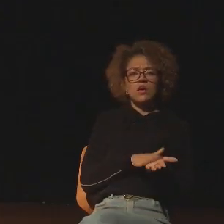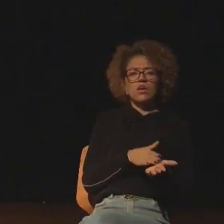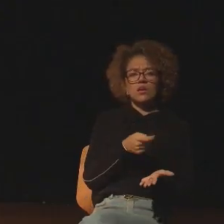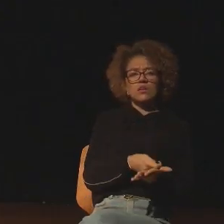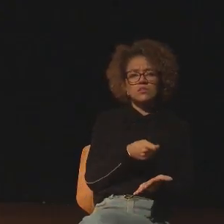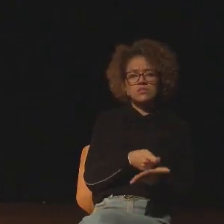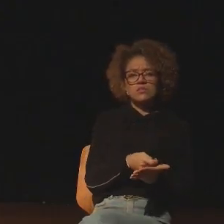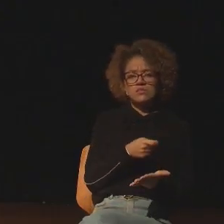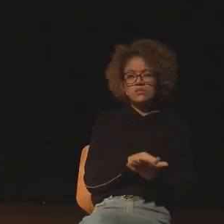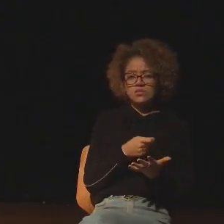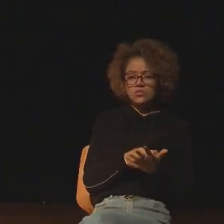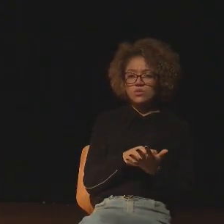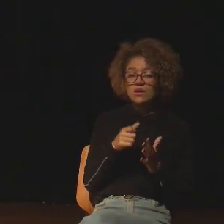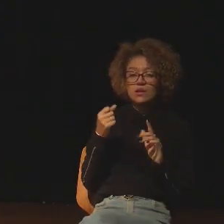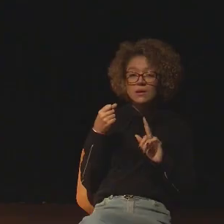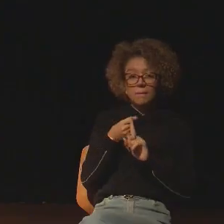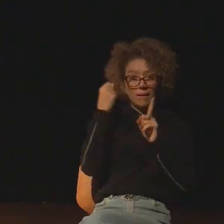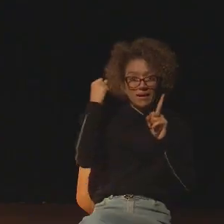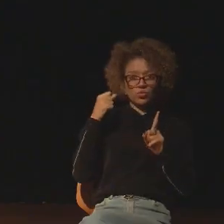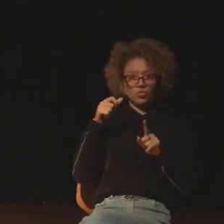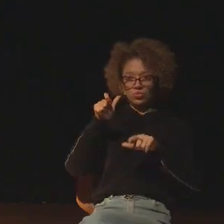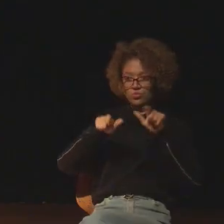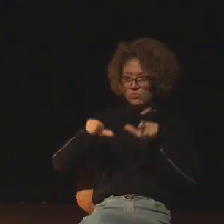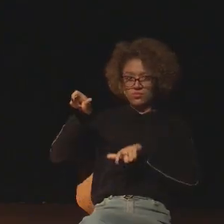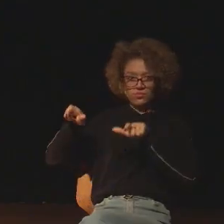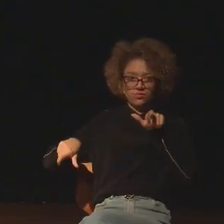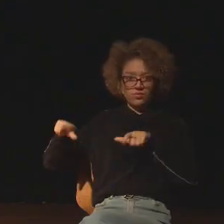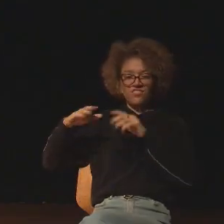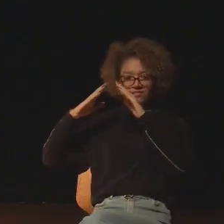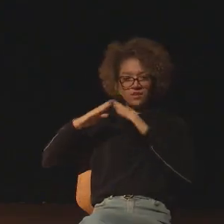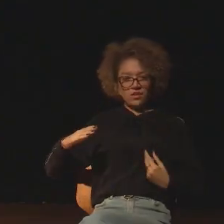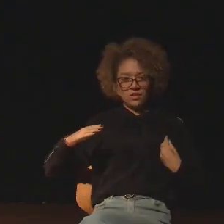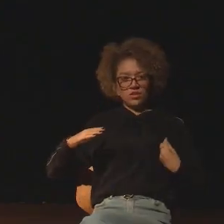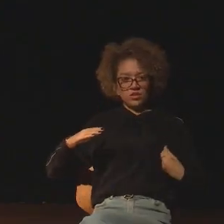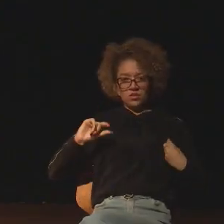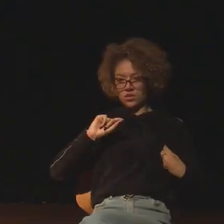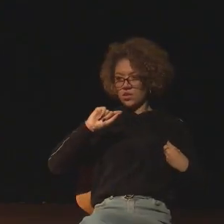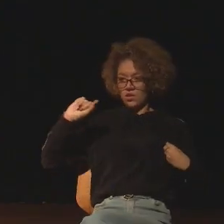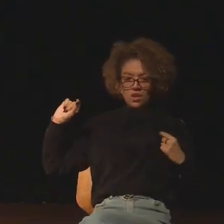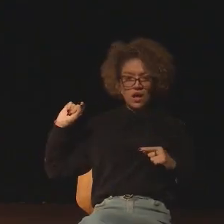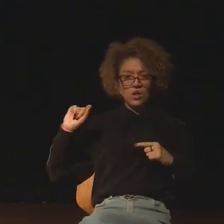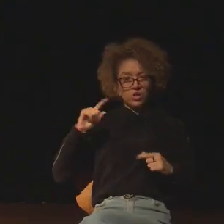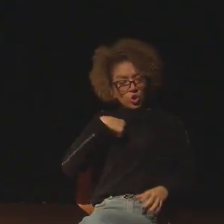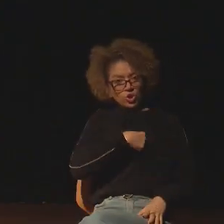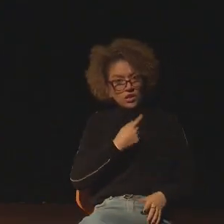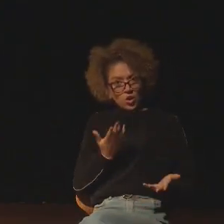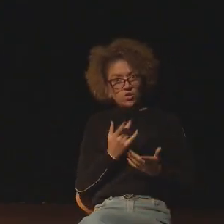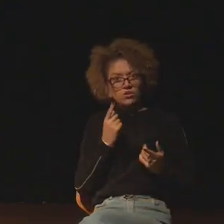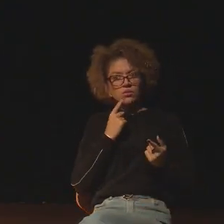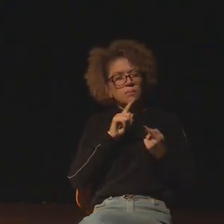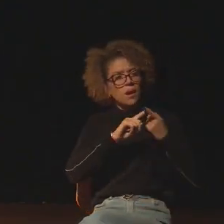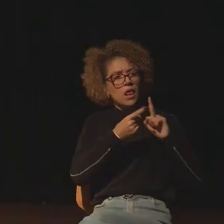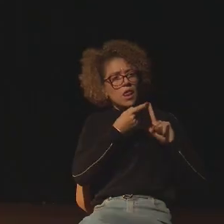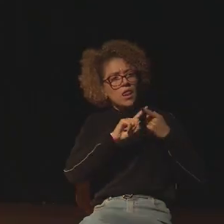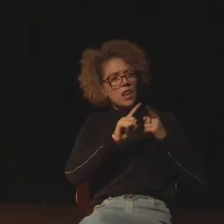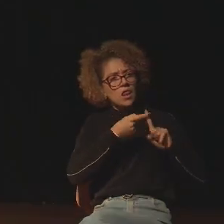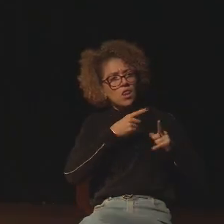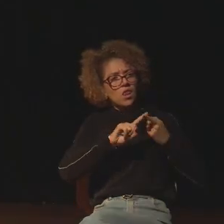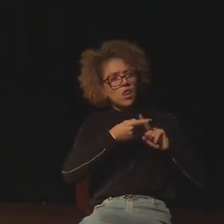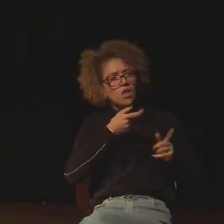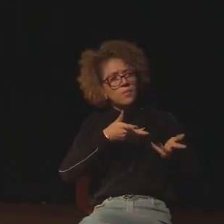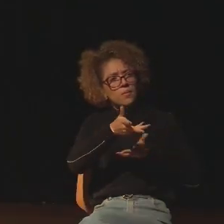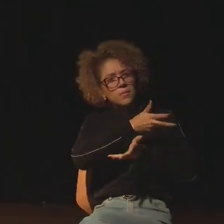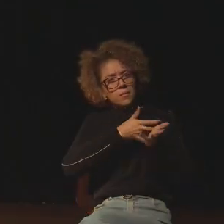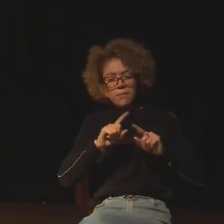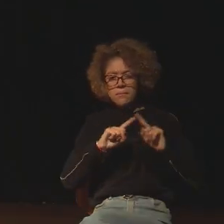de vizinhança. Então, muitas das coisas que nós estamos discutindo aqui, talvez tenham sido falta de um estudo de impacto